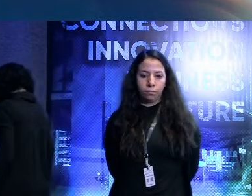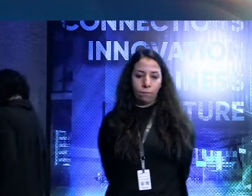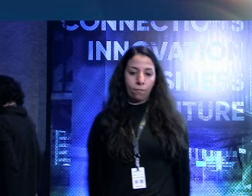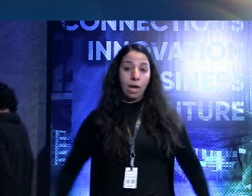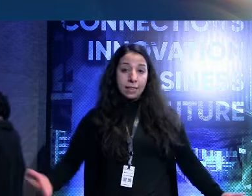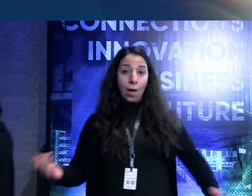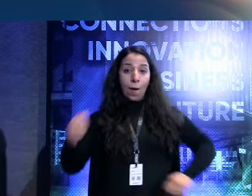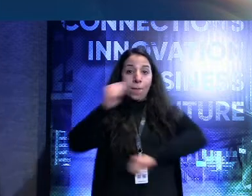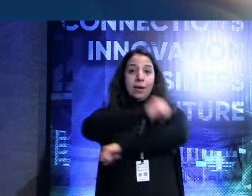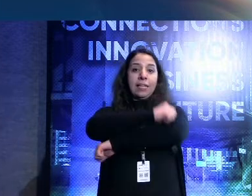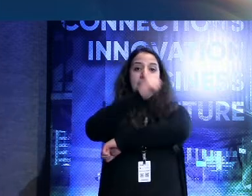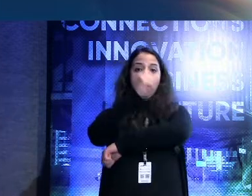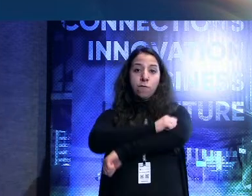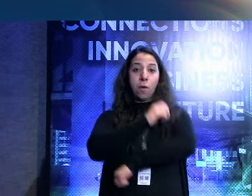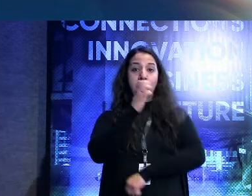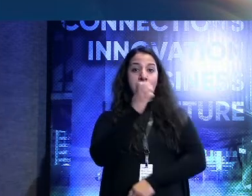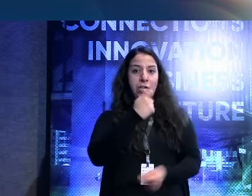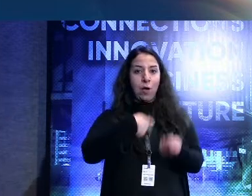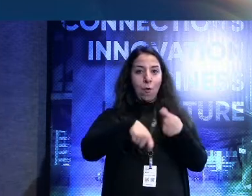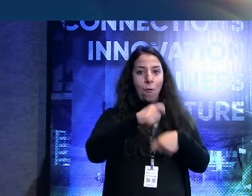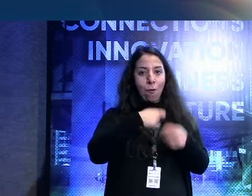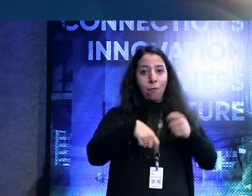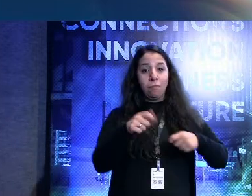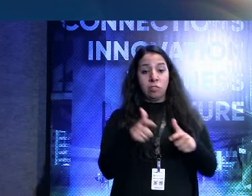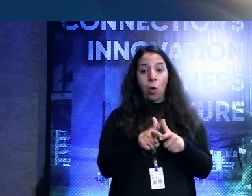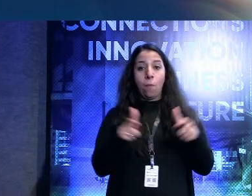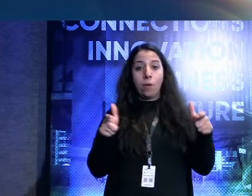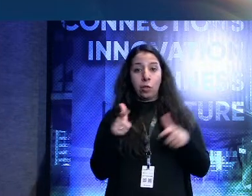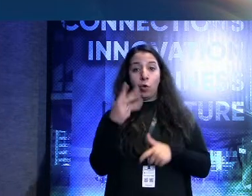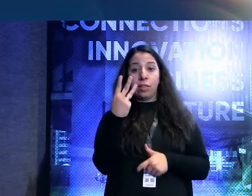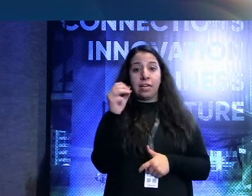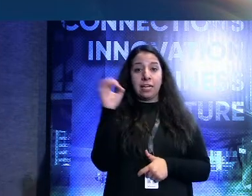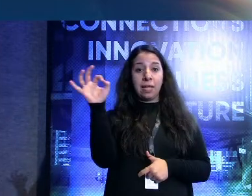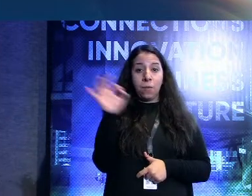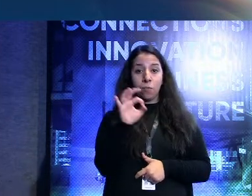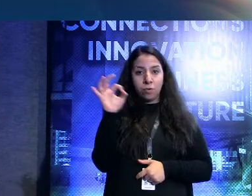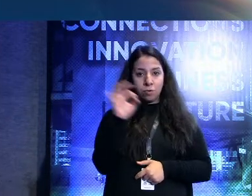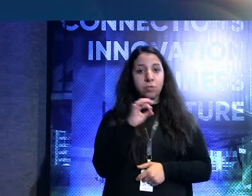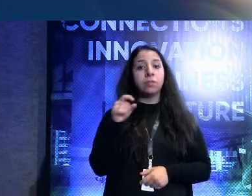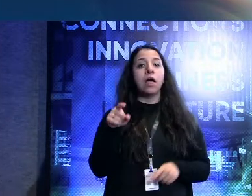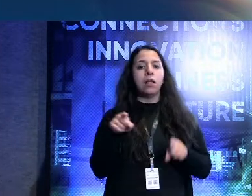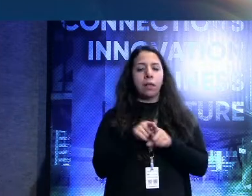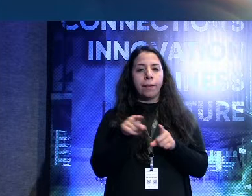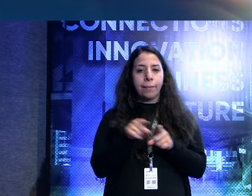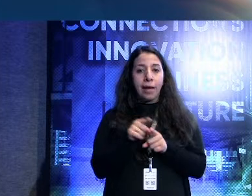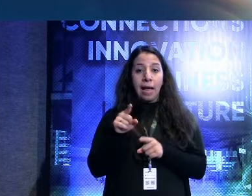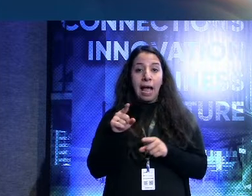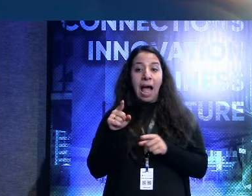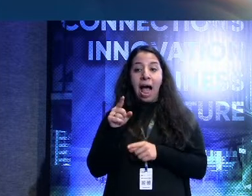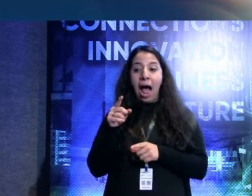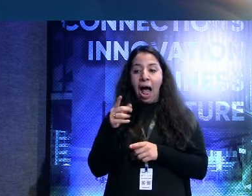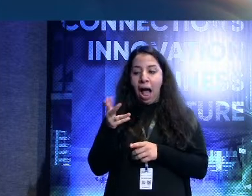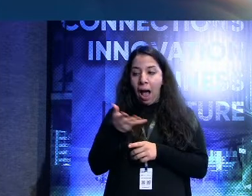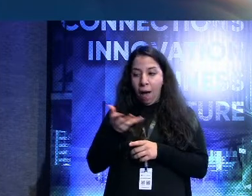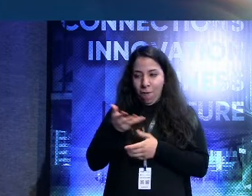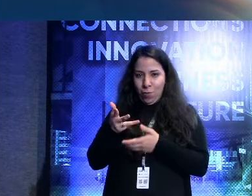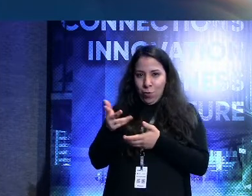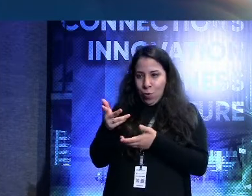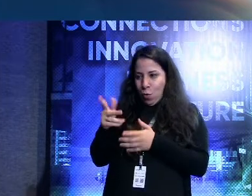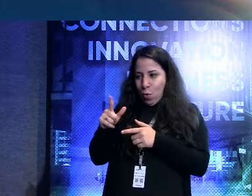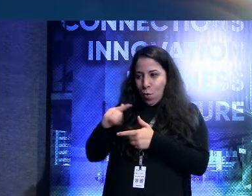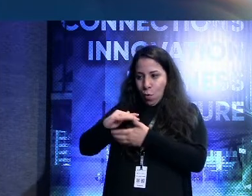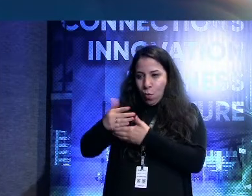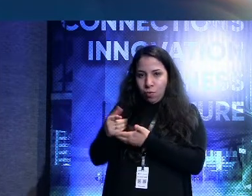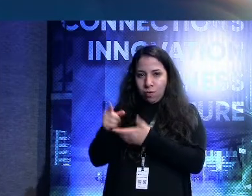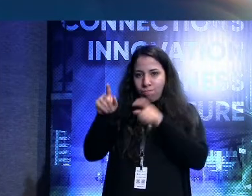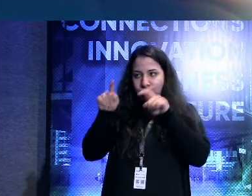basicamente 30% em conversão, a gente teve 89% de redução no tempo de carregamento de páginas, melhorias em NPS, então todas as marcas do grupo